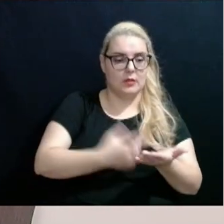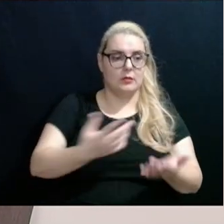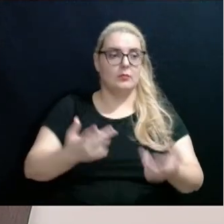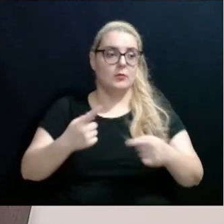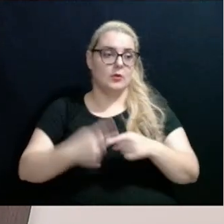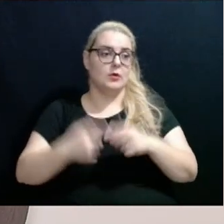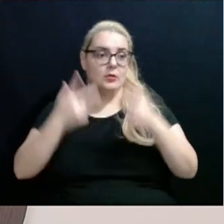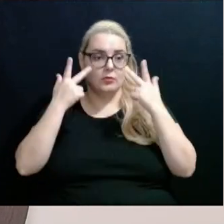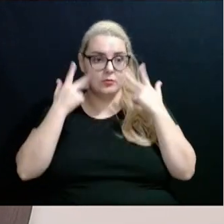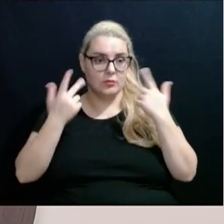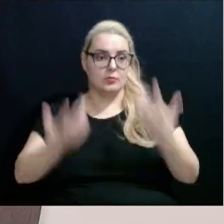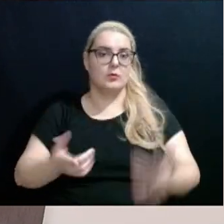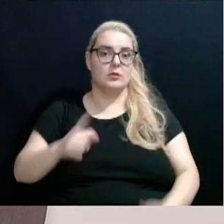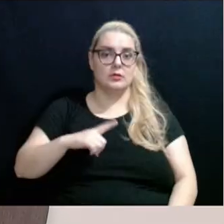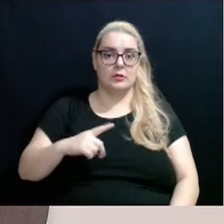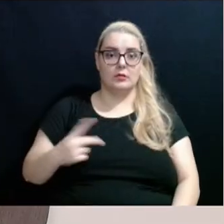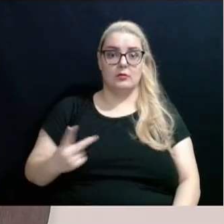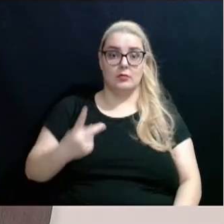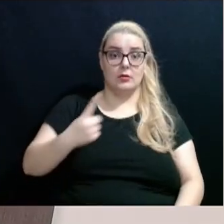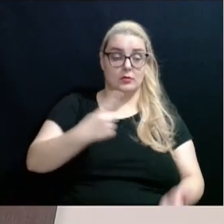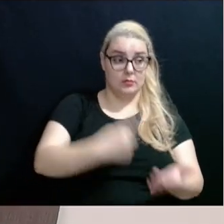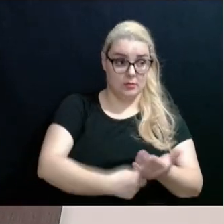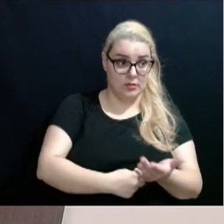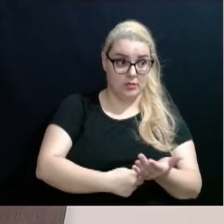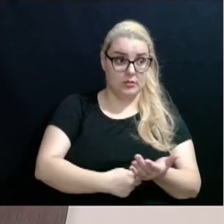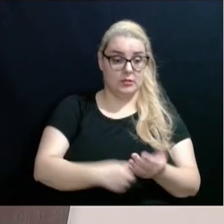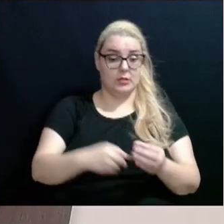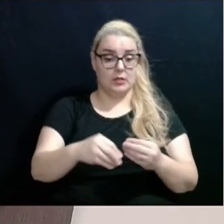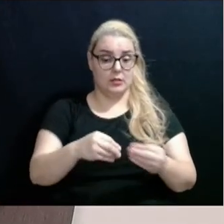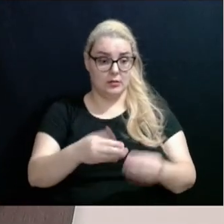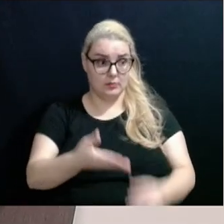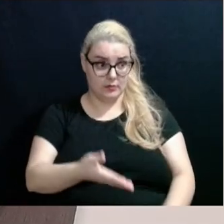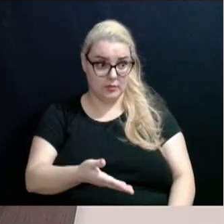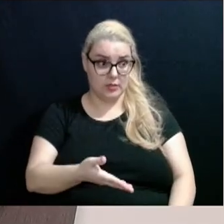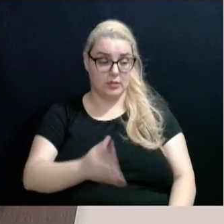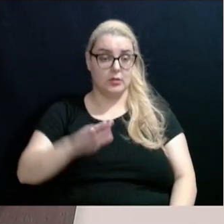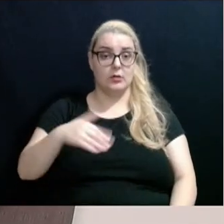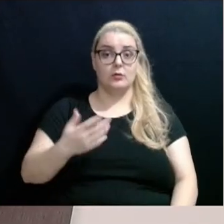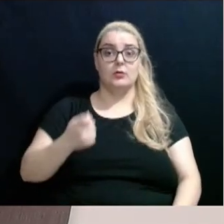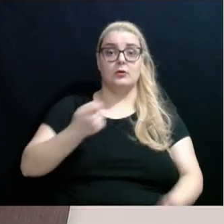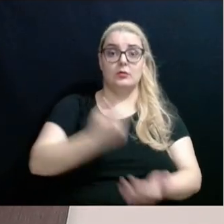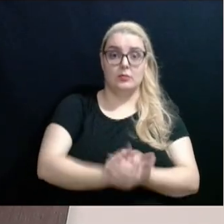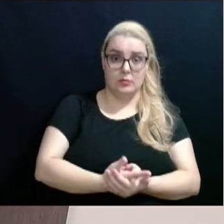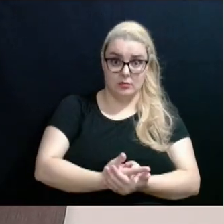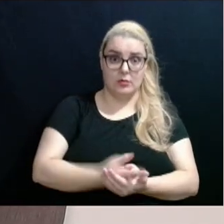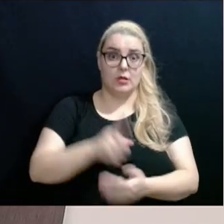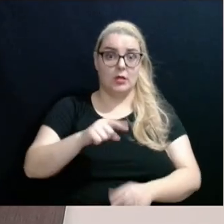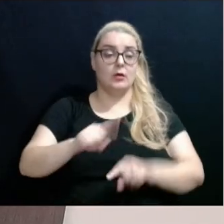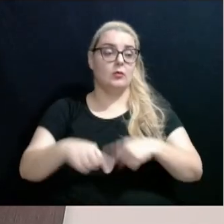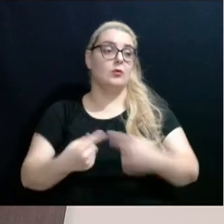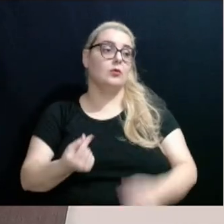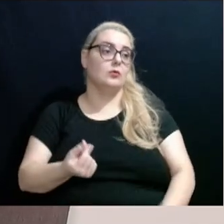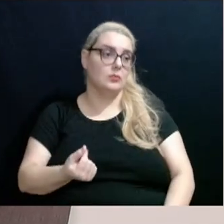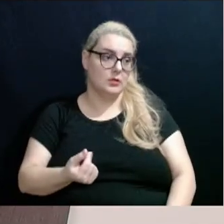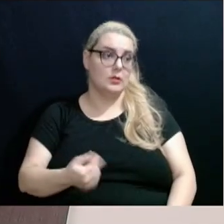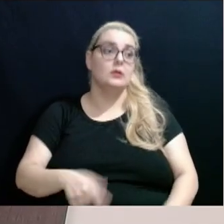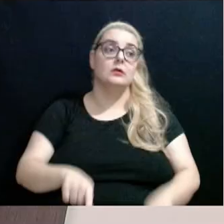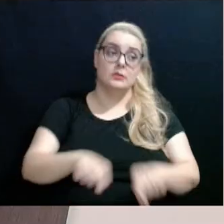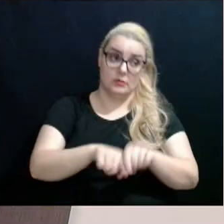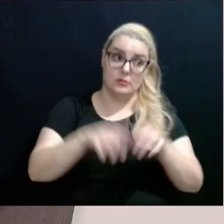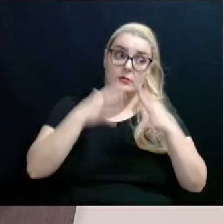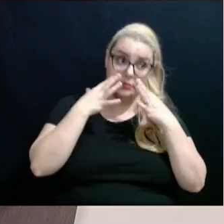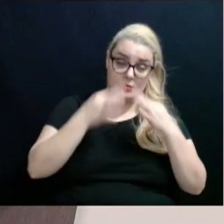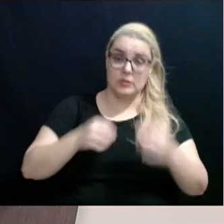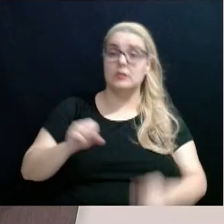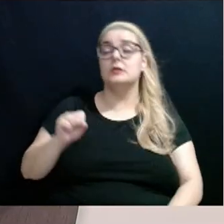né? Ter um valor marcado ali na embalagem, quando vai pagar é um outro preço, isso também tem que prestar atenção.